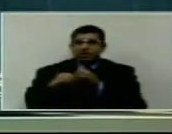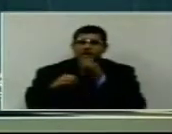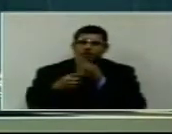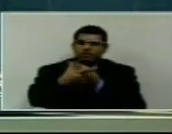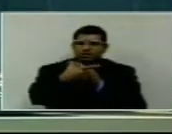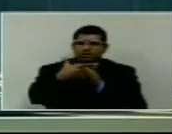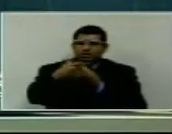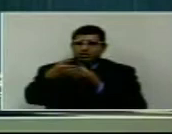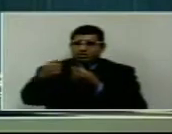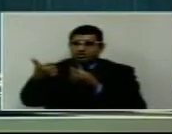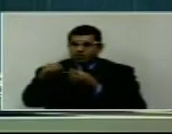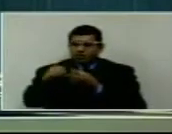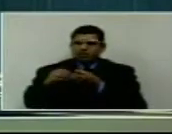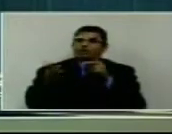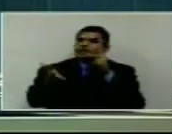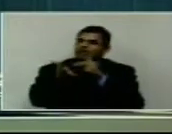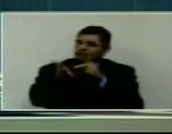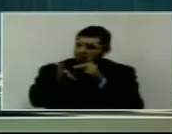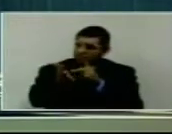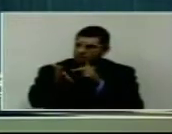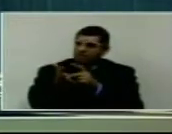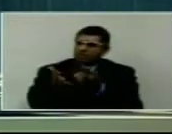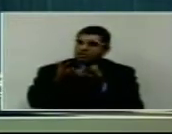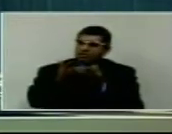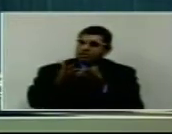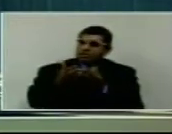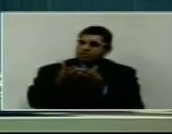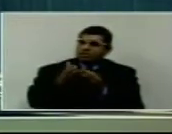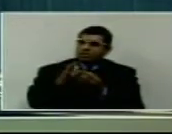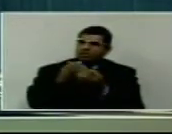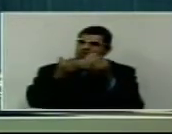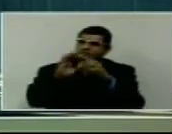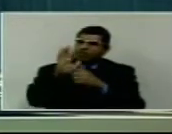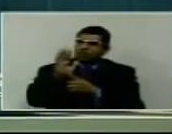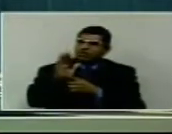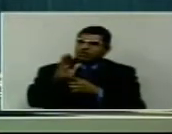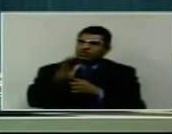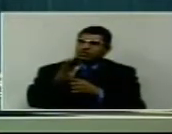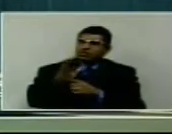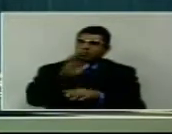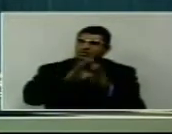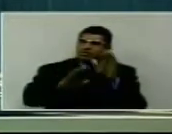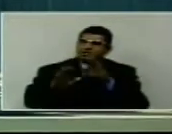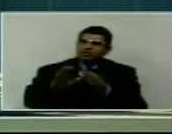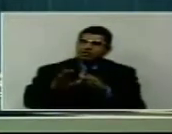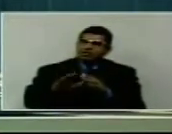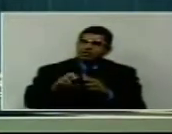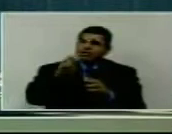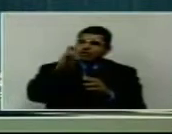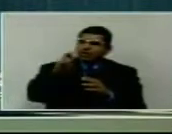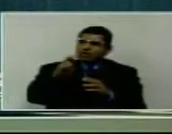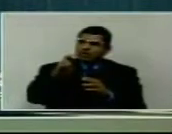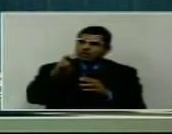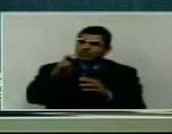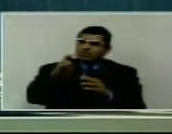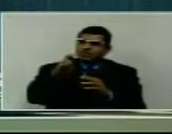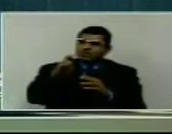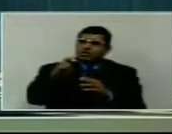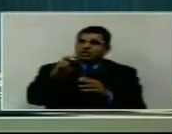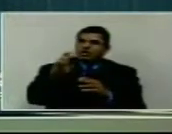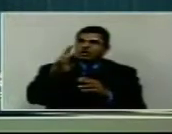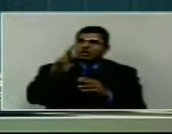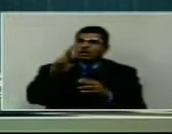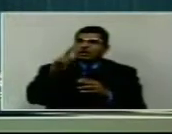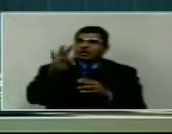É verdade que quando dos testes da estação de tratamento, os 5